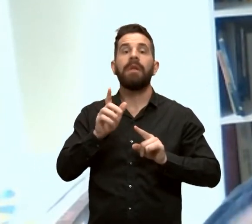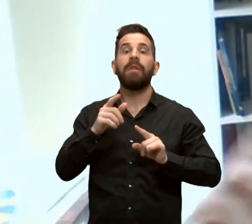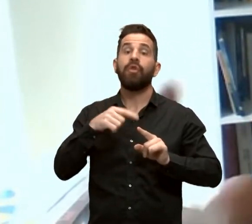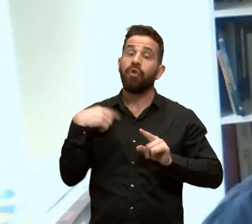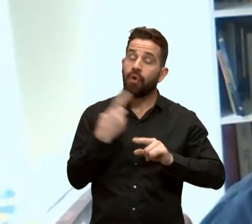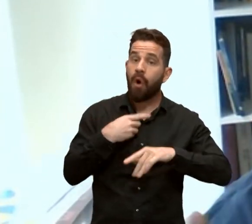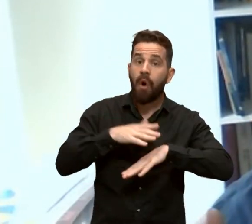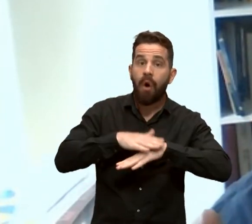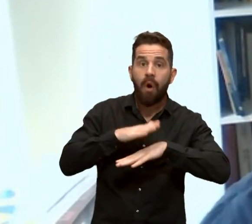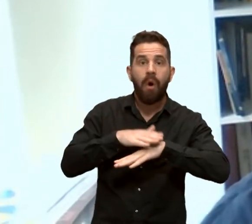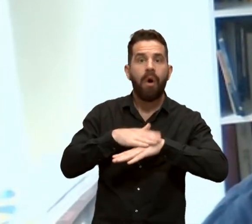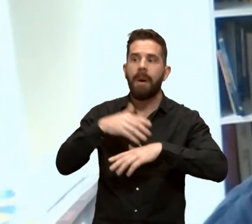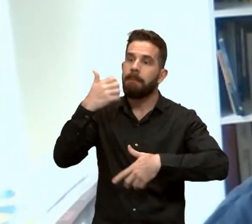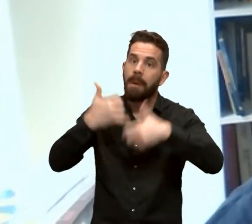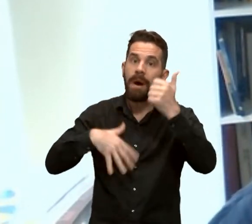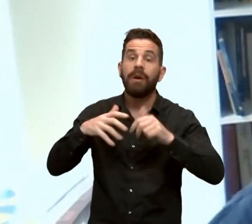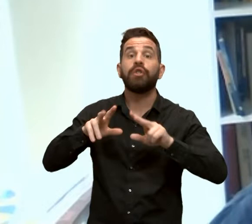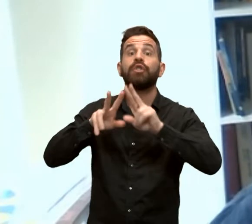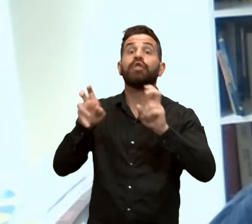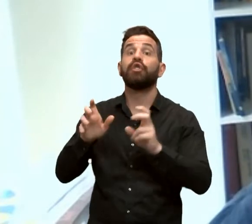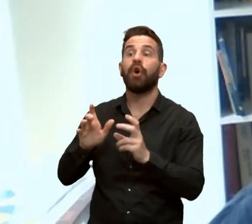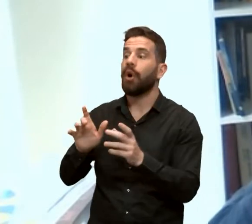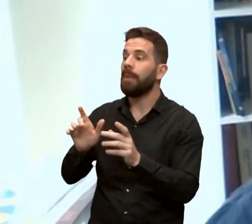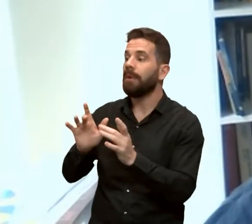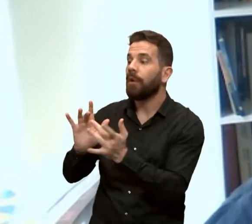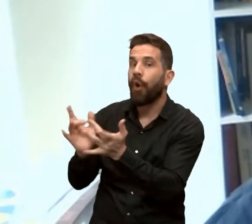para suas relações, né?